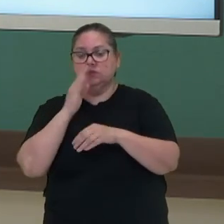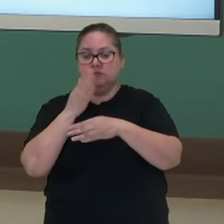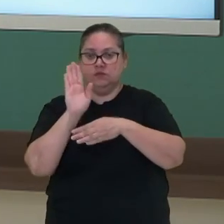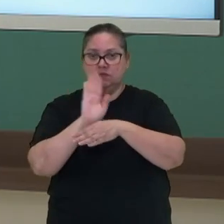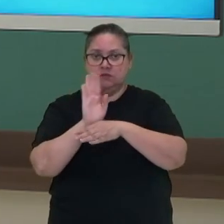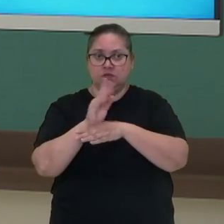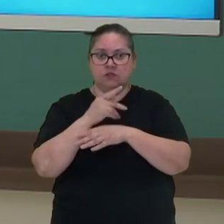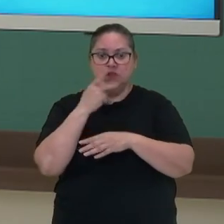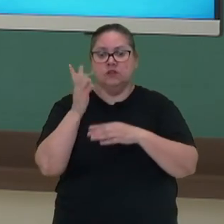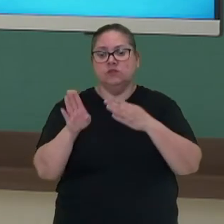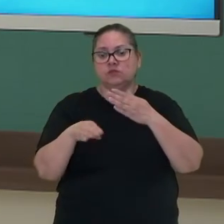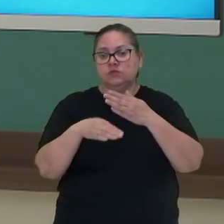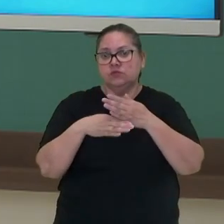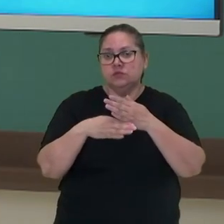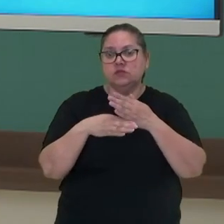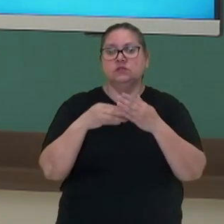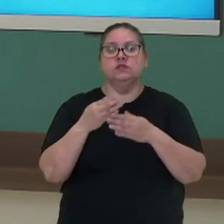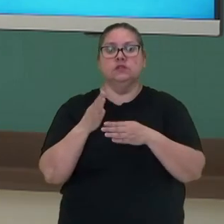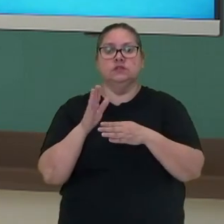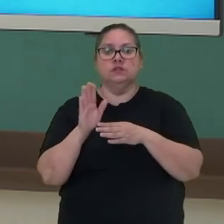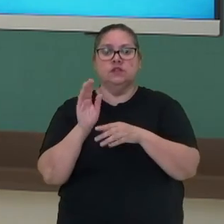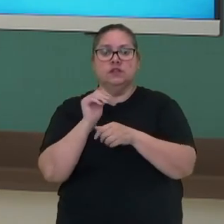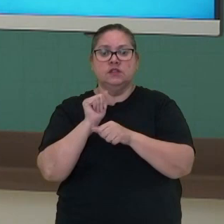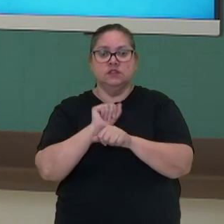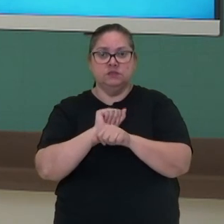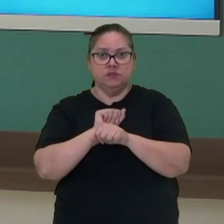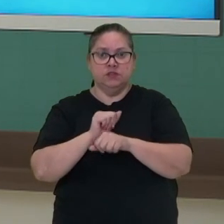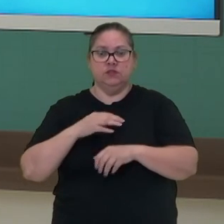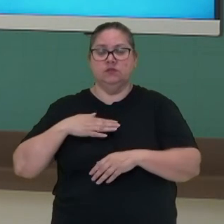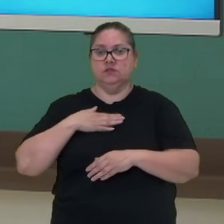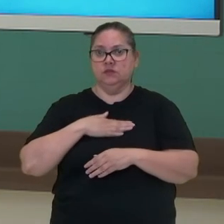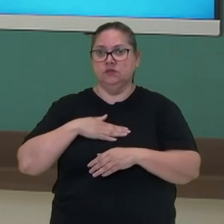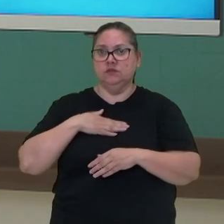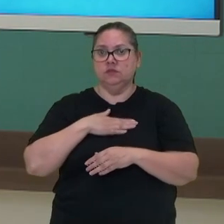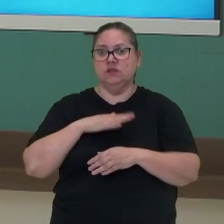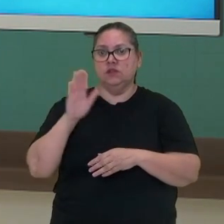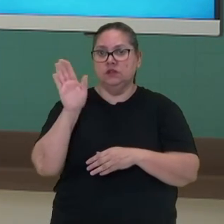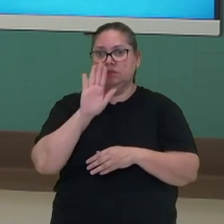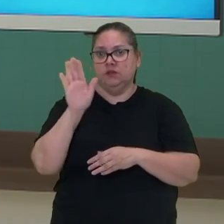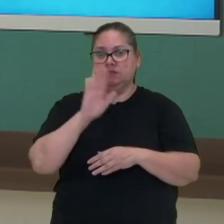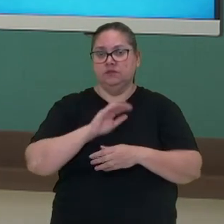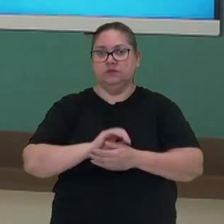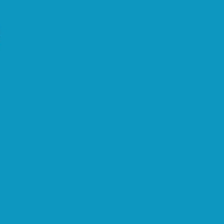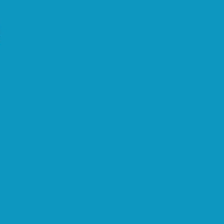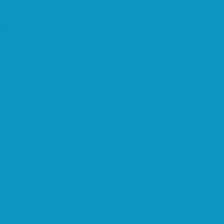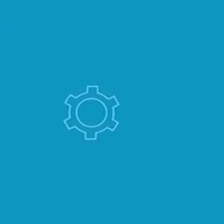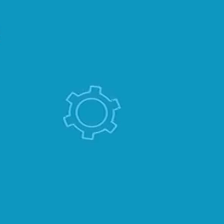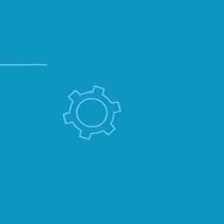sobre ângulos complementares e suplementares. Espero que vocês tenham gostado. Até breve!